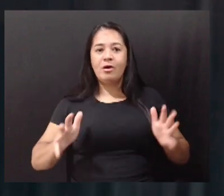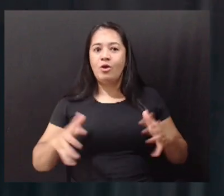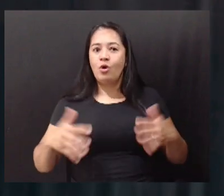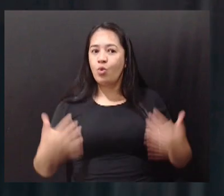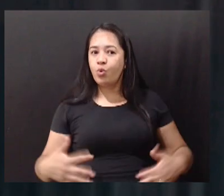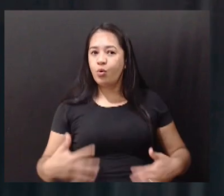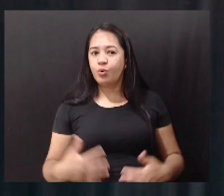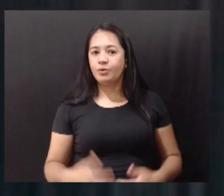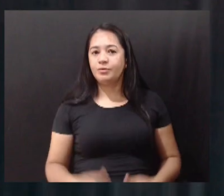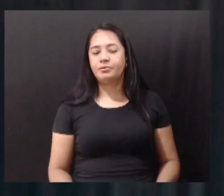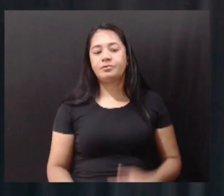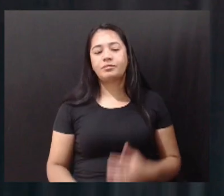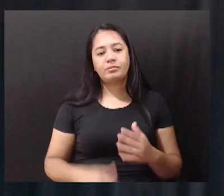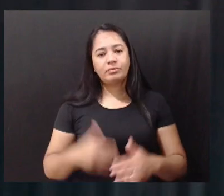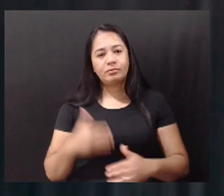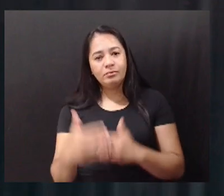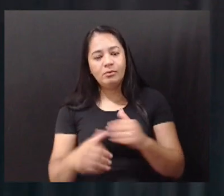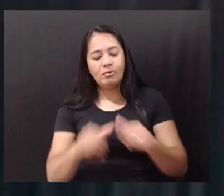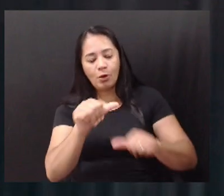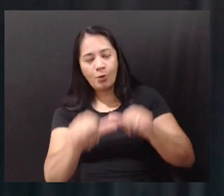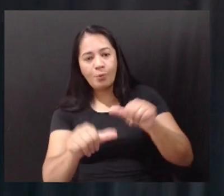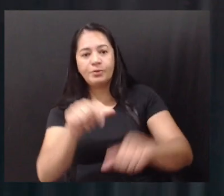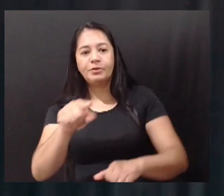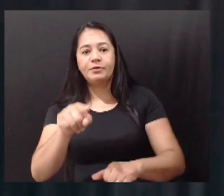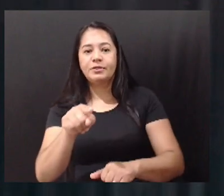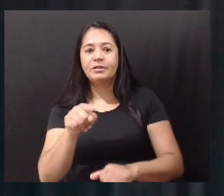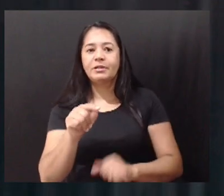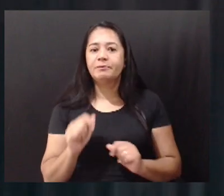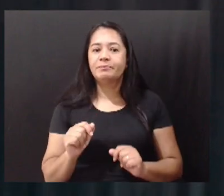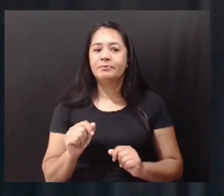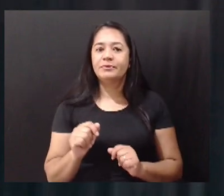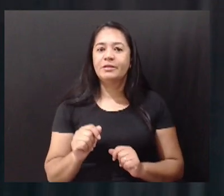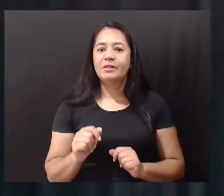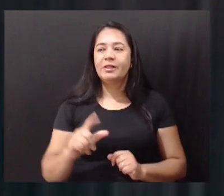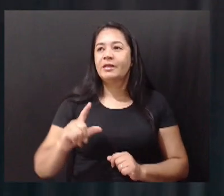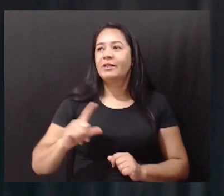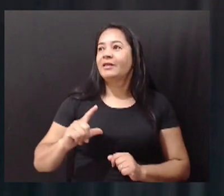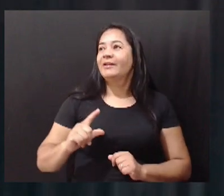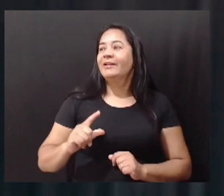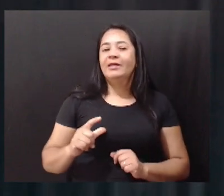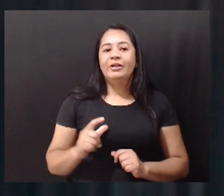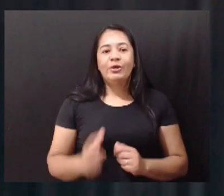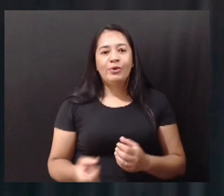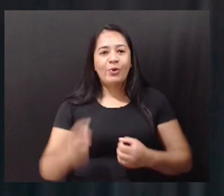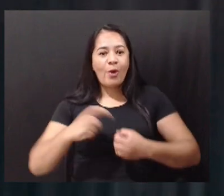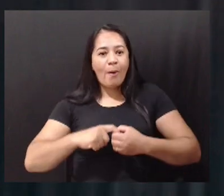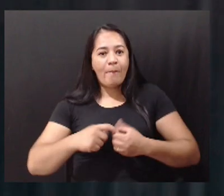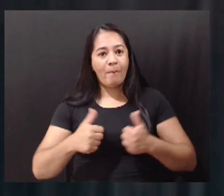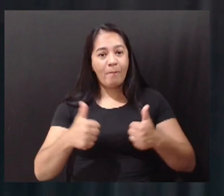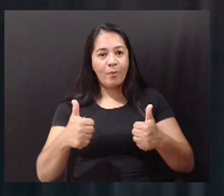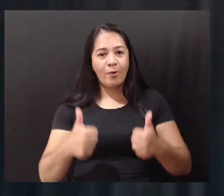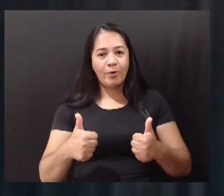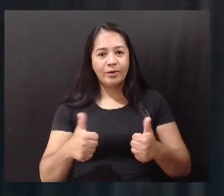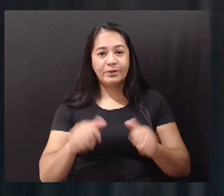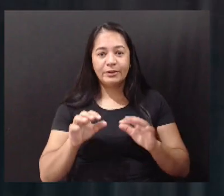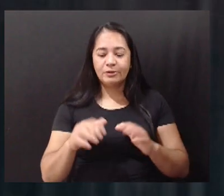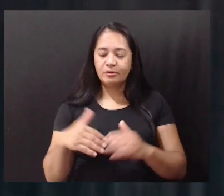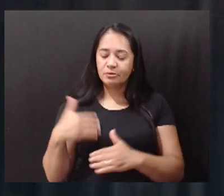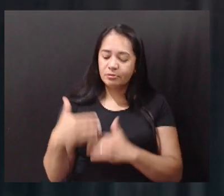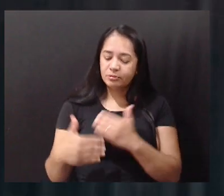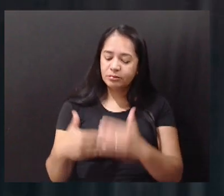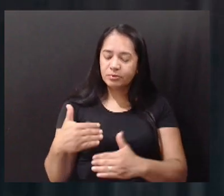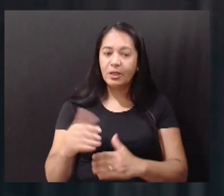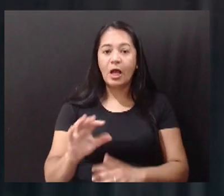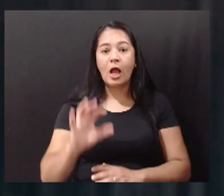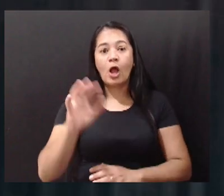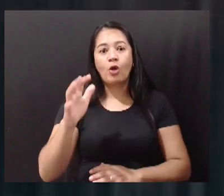vez que isso muda, você está tendo ali uma recompensa muito intensa. Isso, com o tempo, vai gerando a